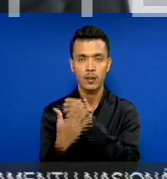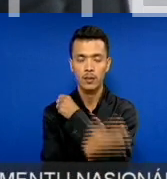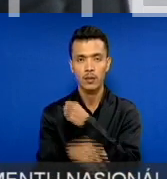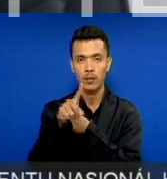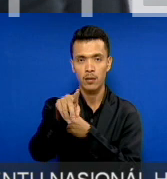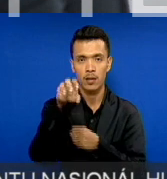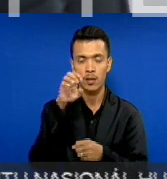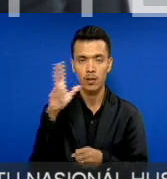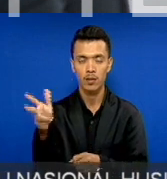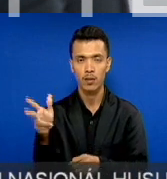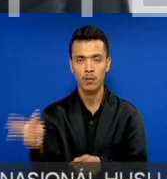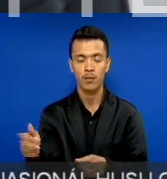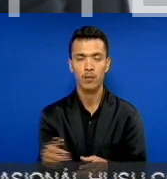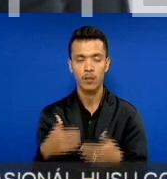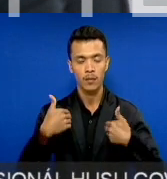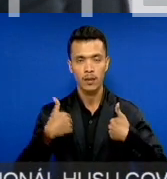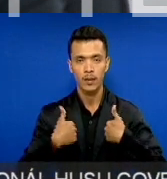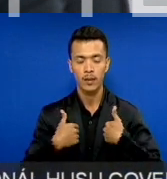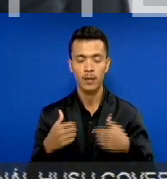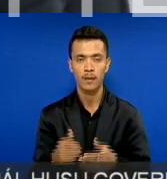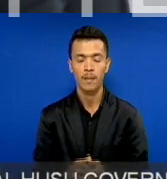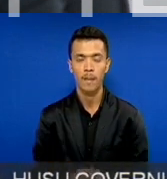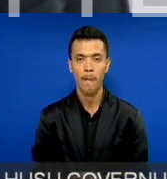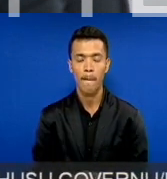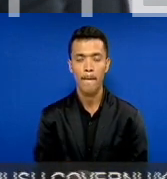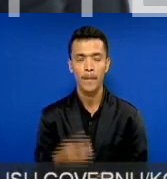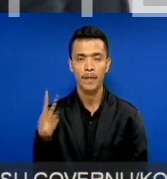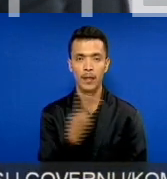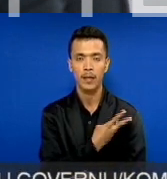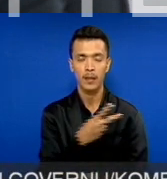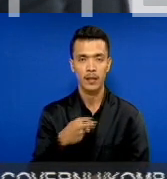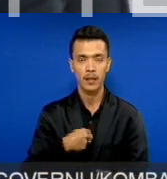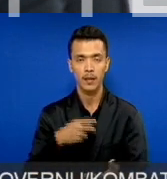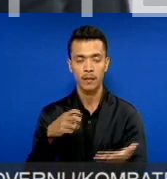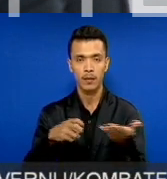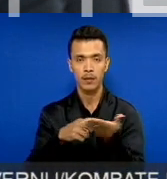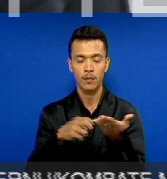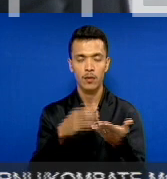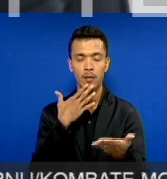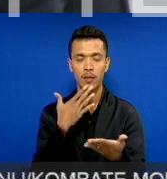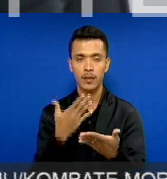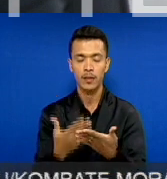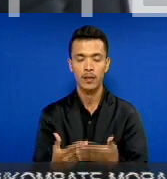180 e tal país, levemos aqui daí, e tinha a qualidade de passaporte, demonstra que